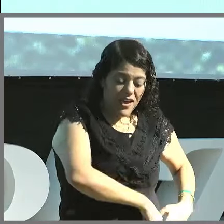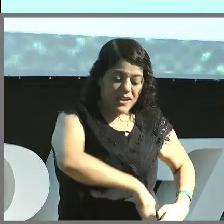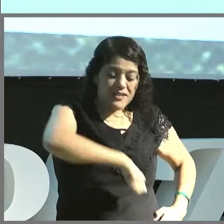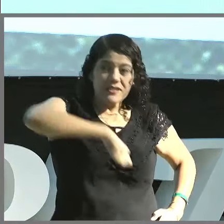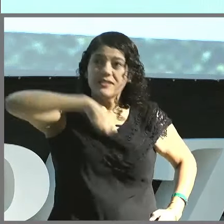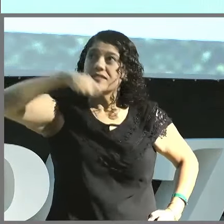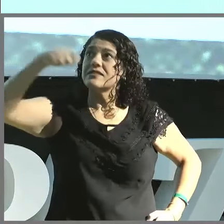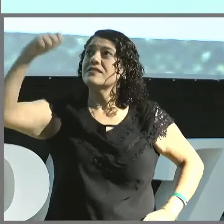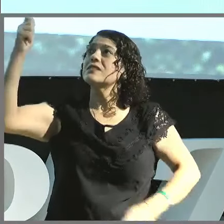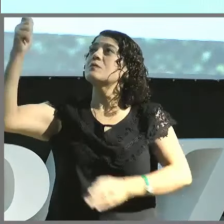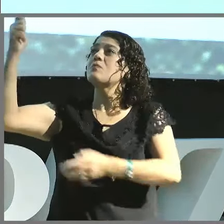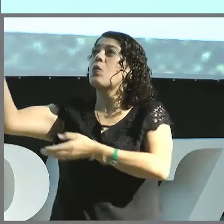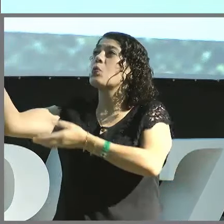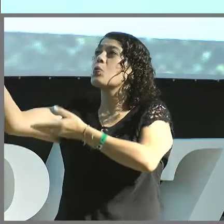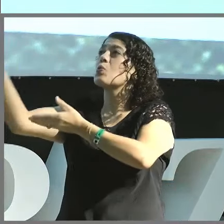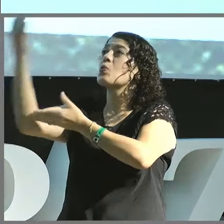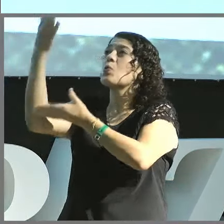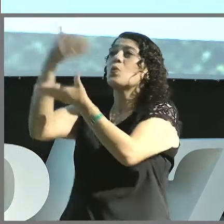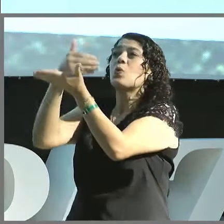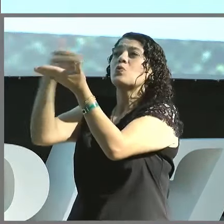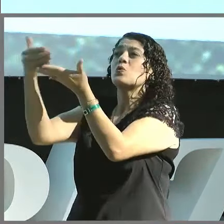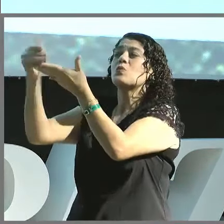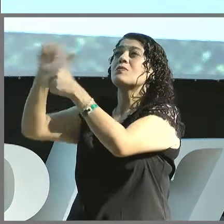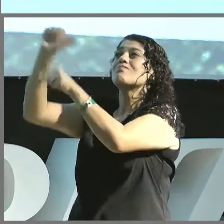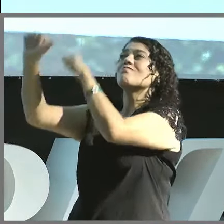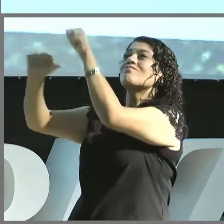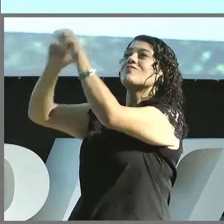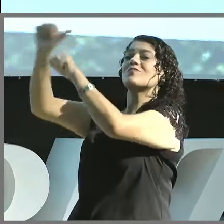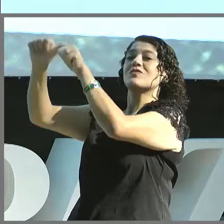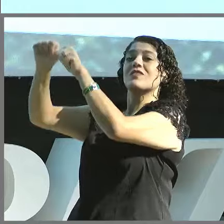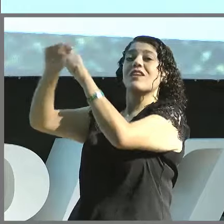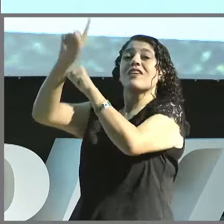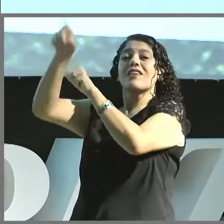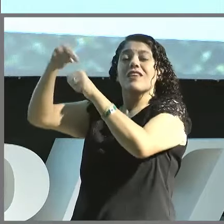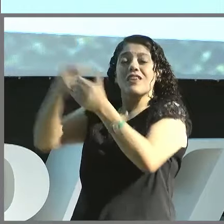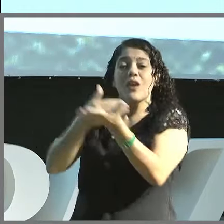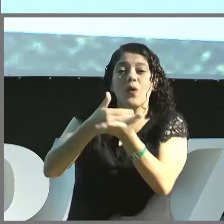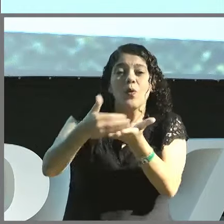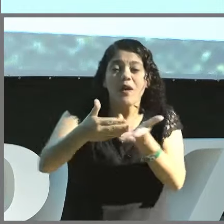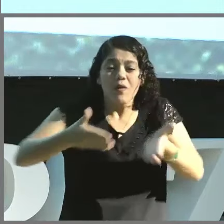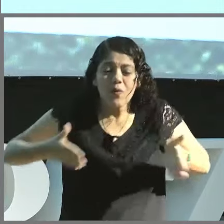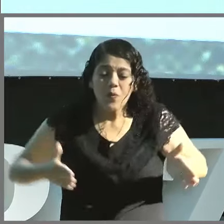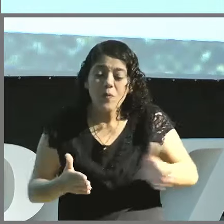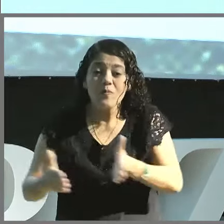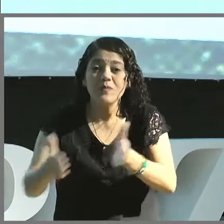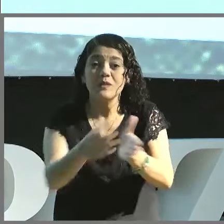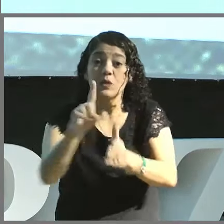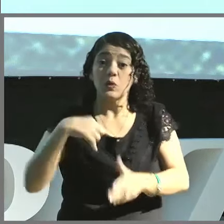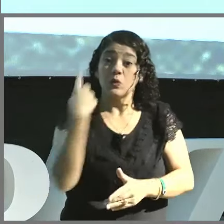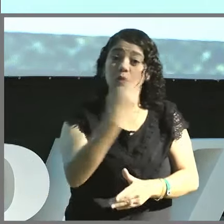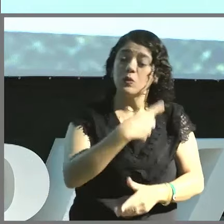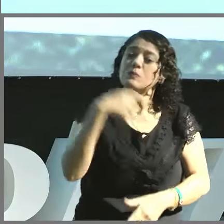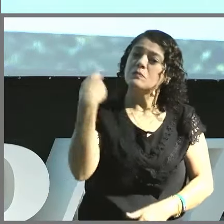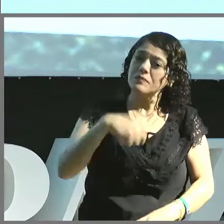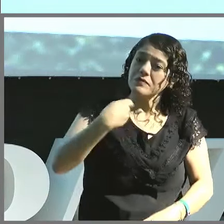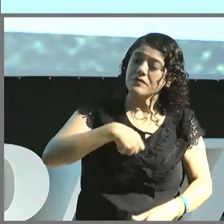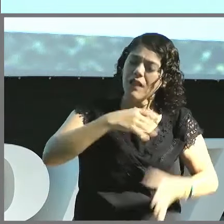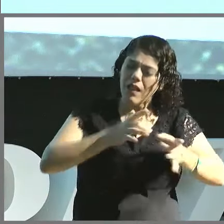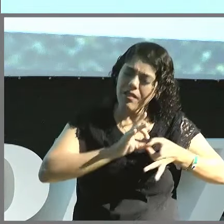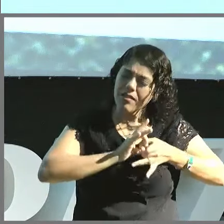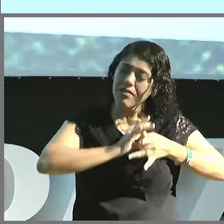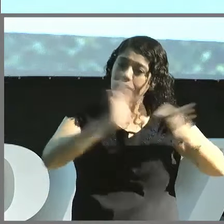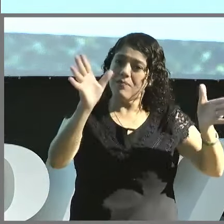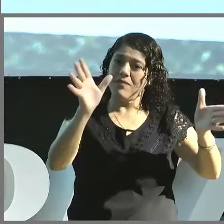da renovação. De que esse é o caminho através do qual nós haveremos de nos